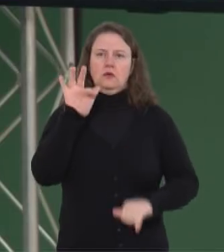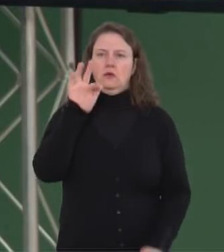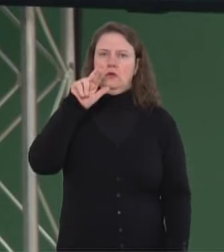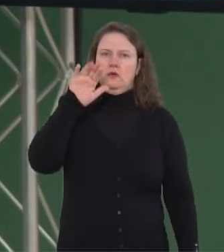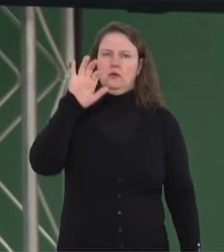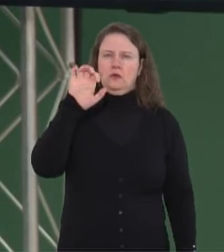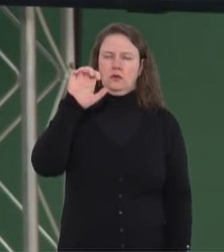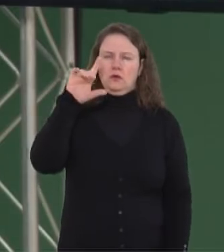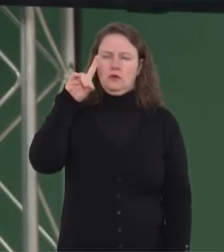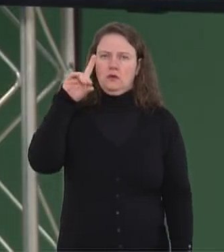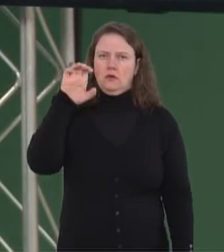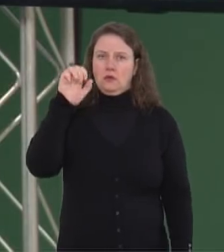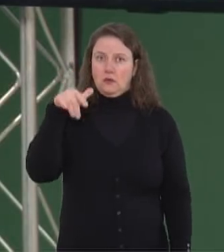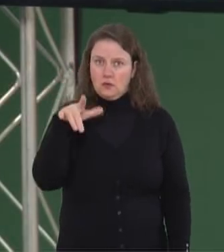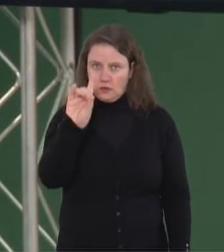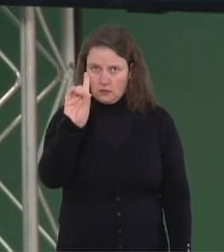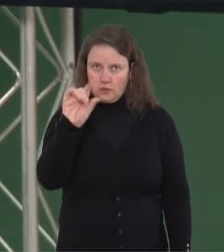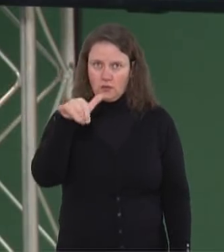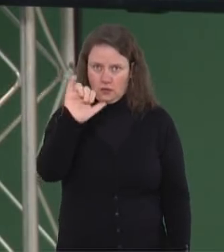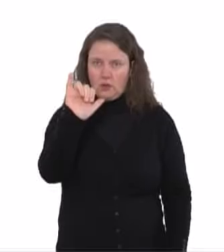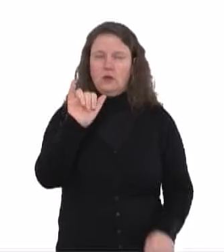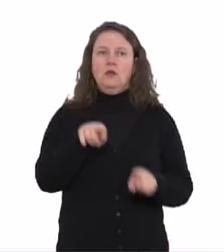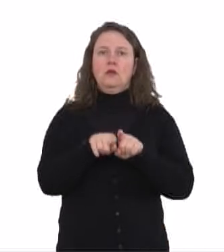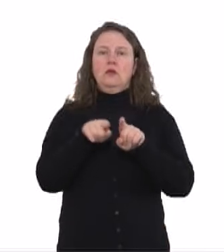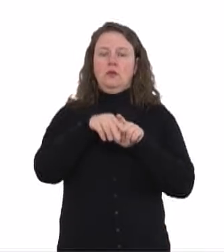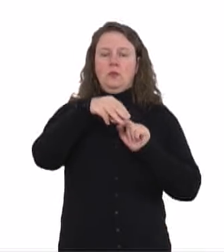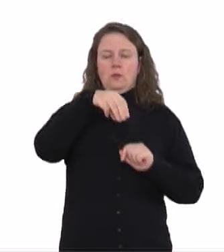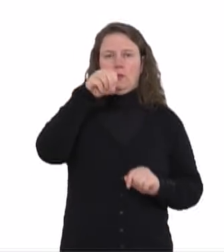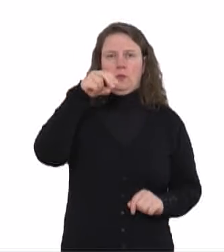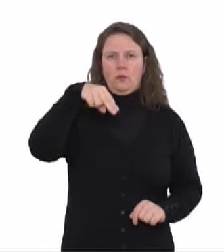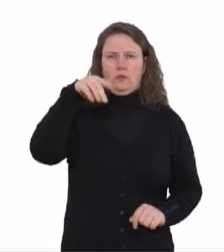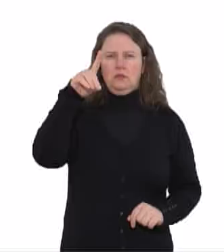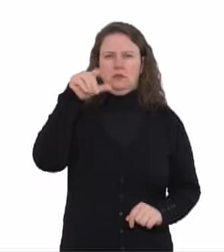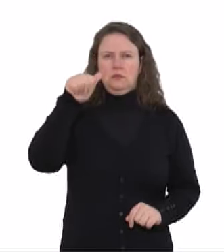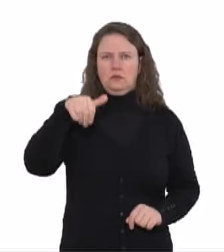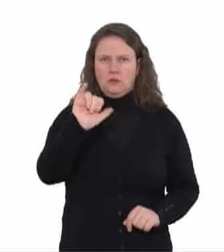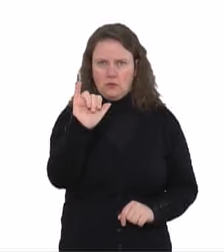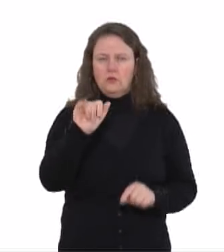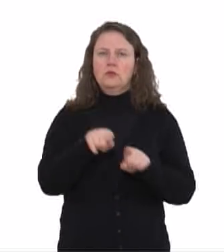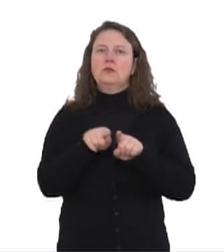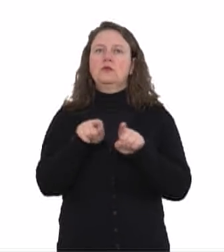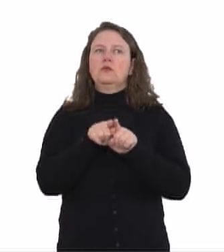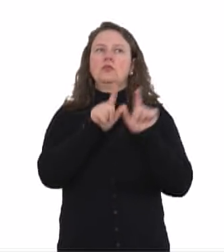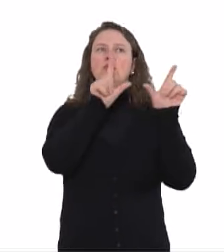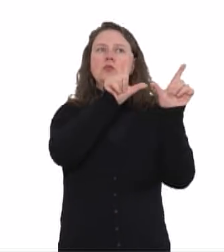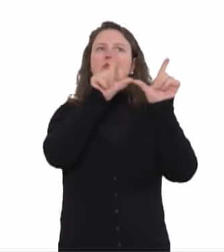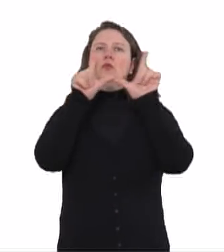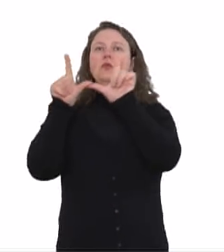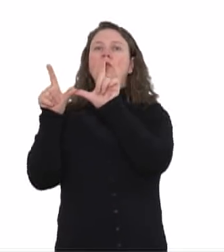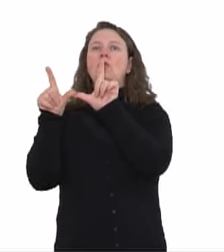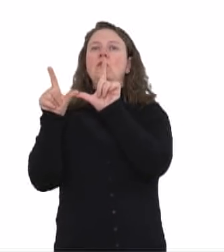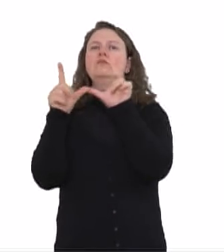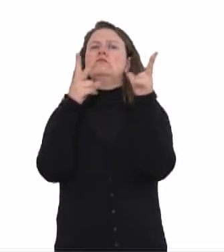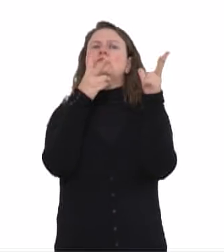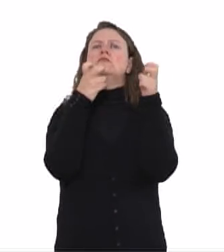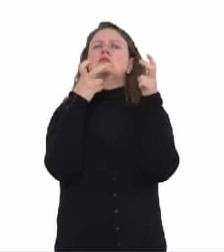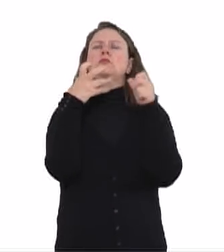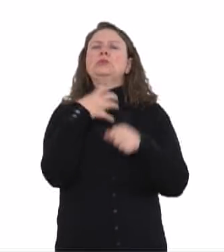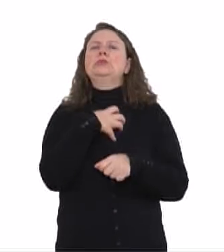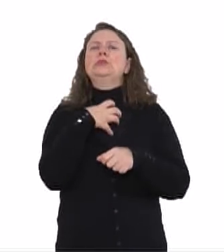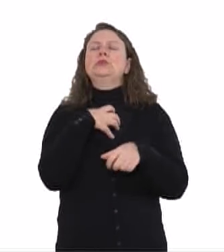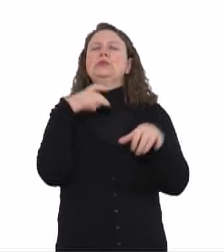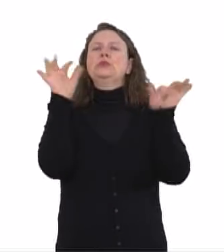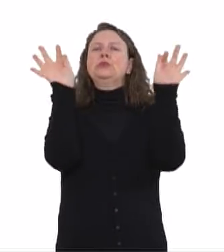e Monday, ok? E em qual das charges o Garfield parecia feliz e por